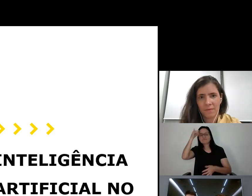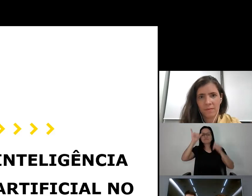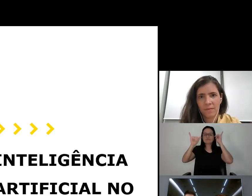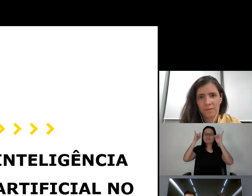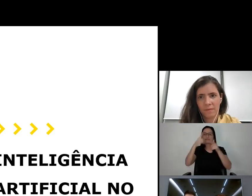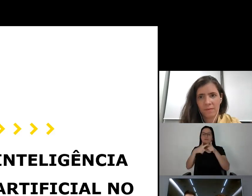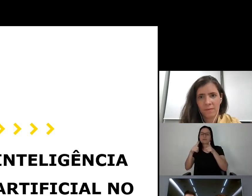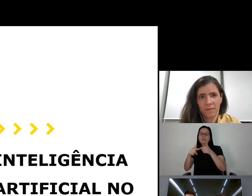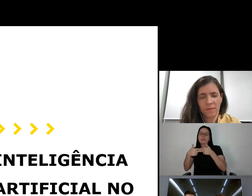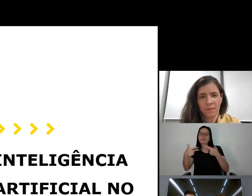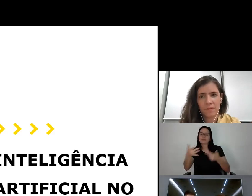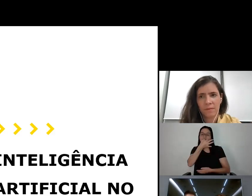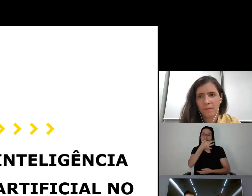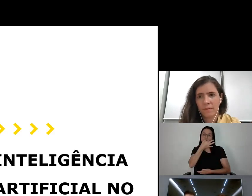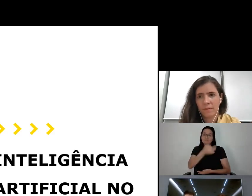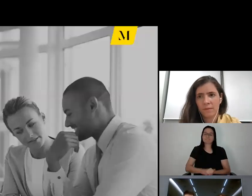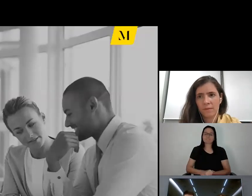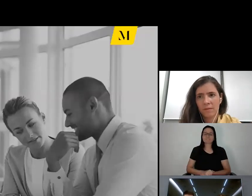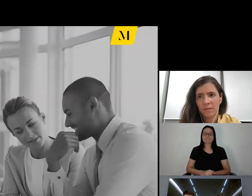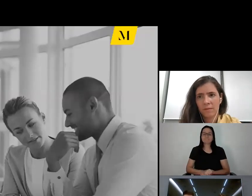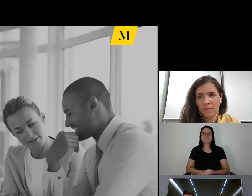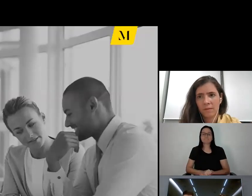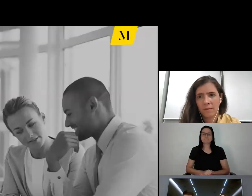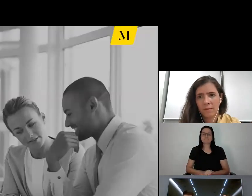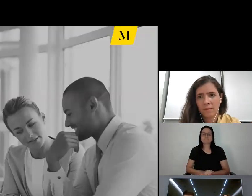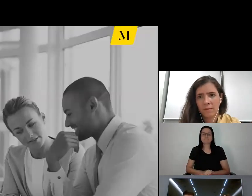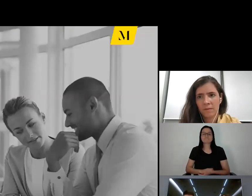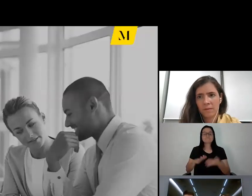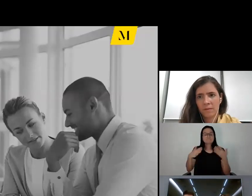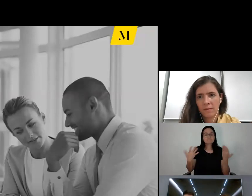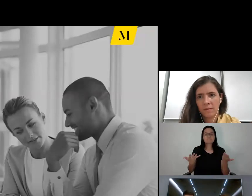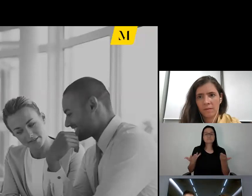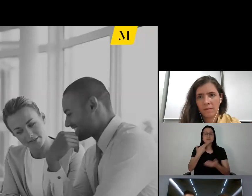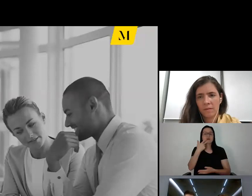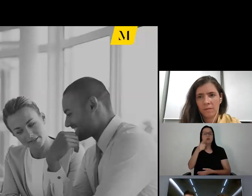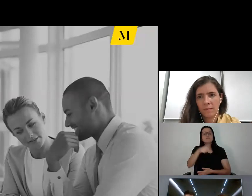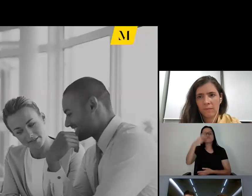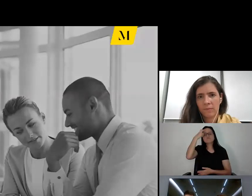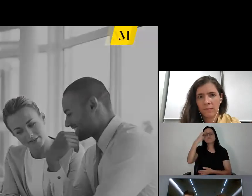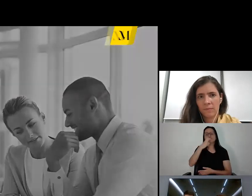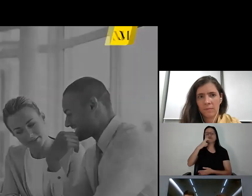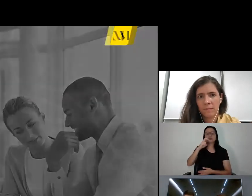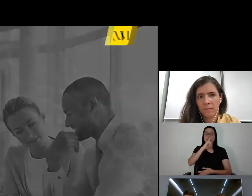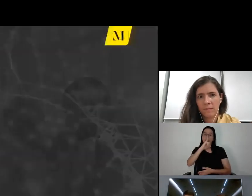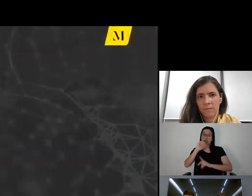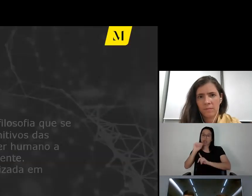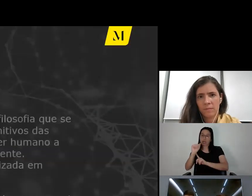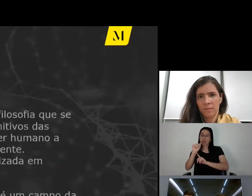constrangimentos. Mel, passa, por favor. Então, quando a gente fala de inteligência artificial, pode passar de novo, por